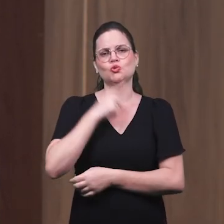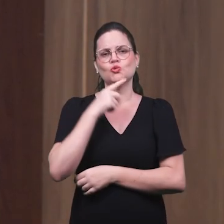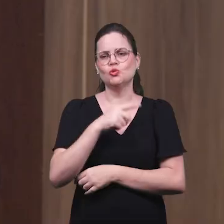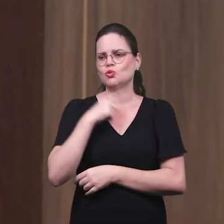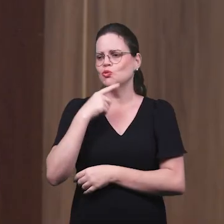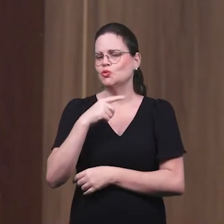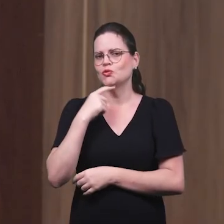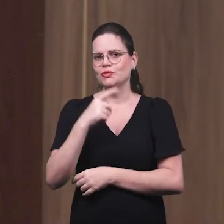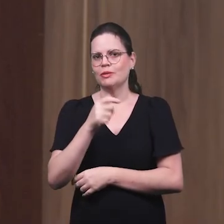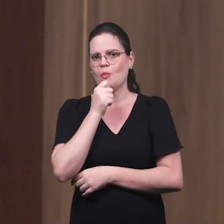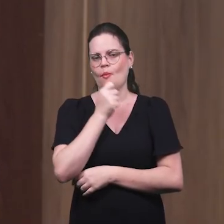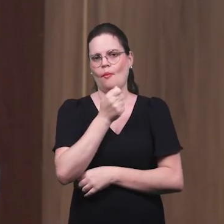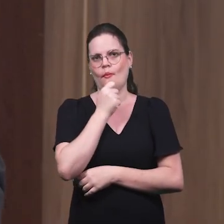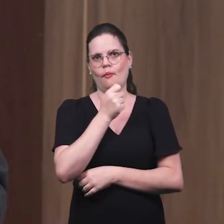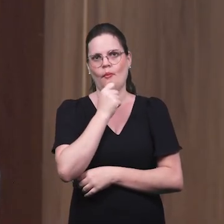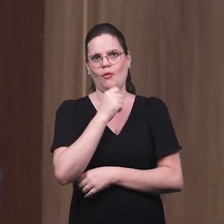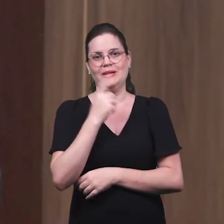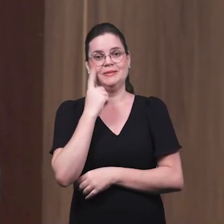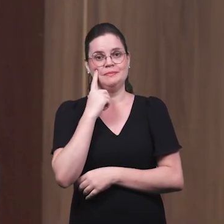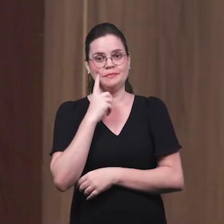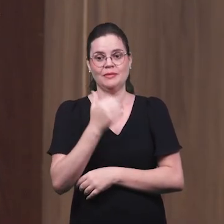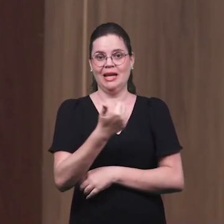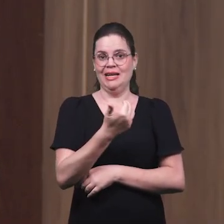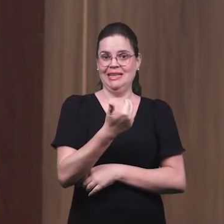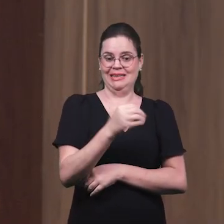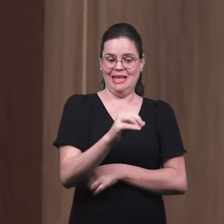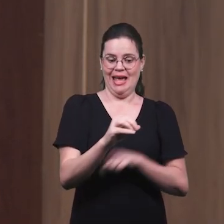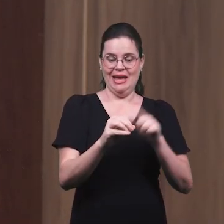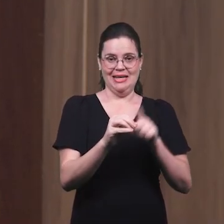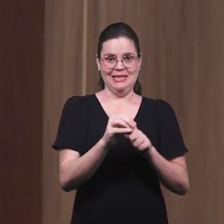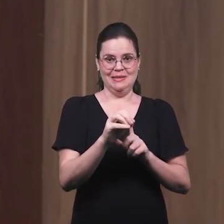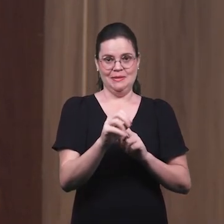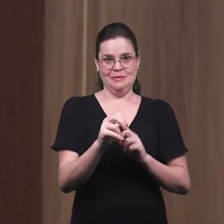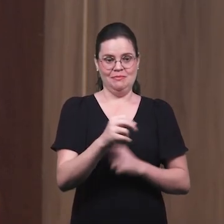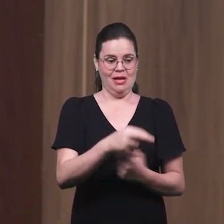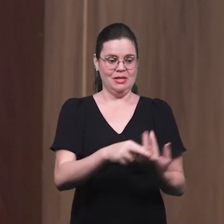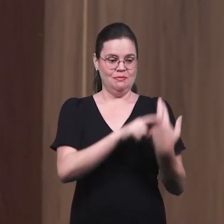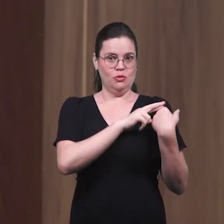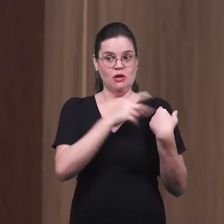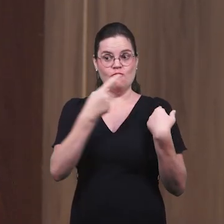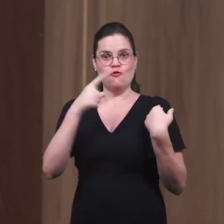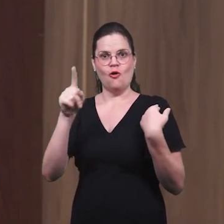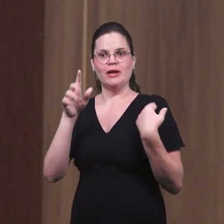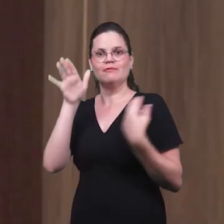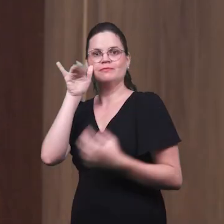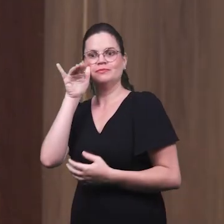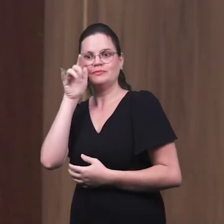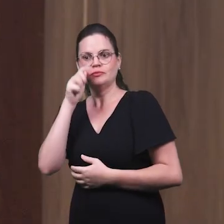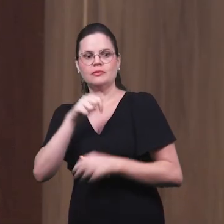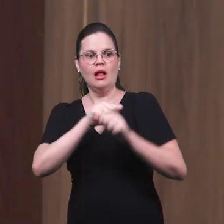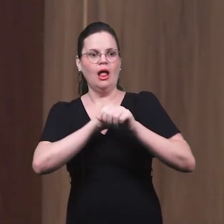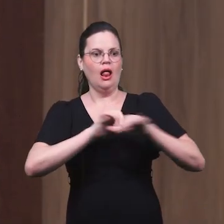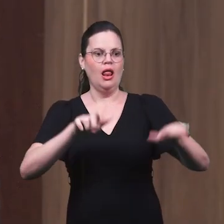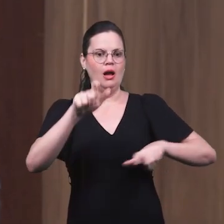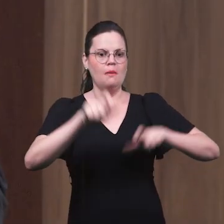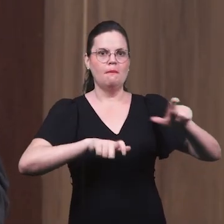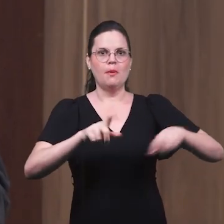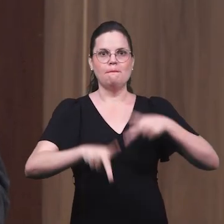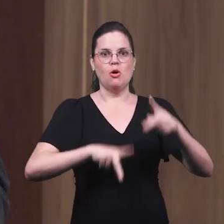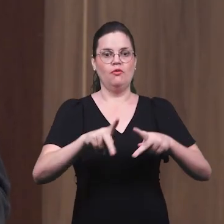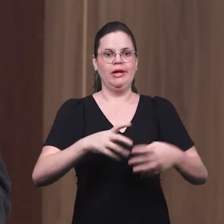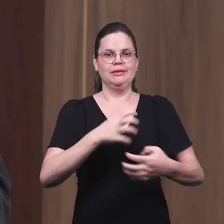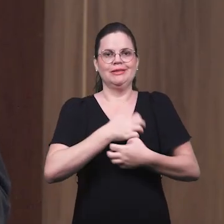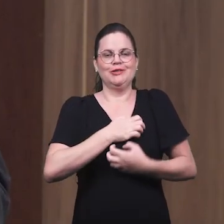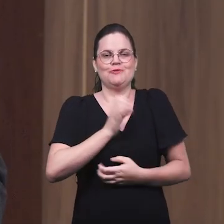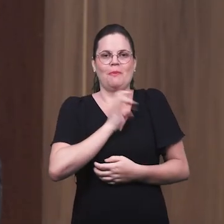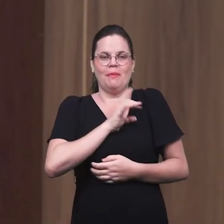incrédulo, e 10 dos espias incrédulos que encheram o coração do povo de medo. Então, e